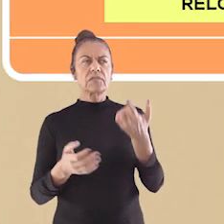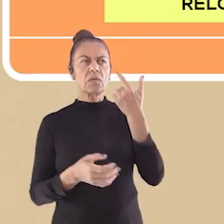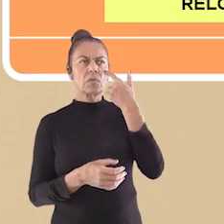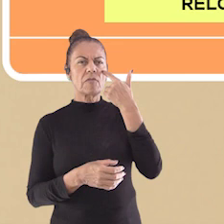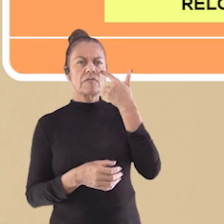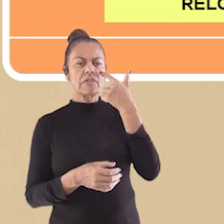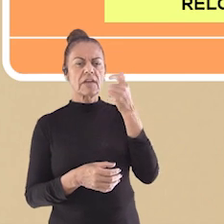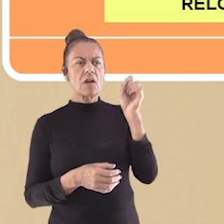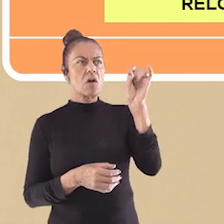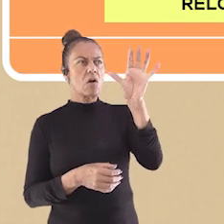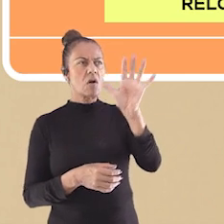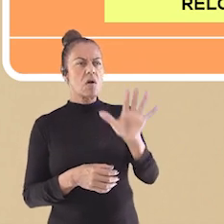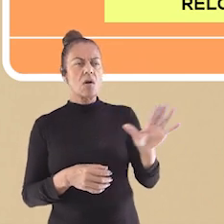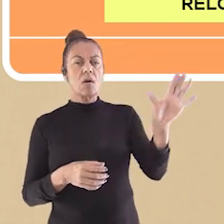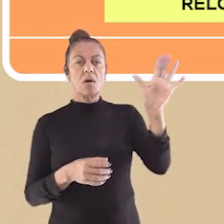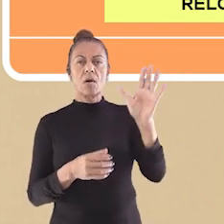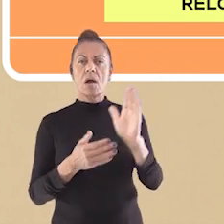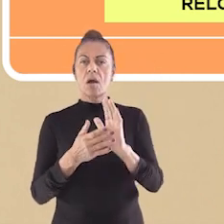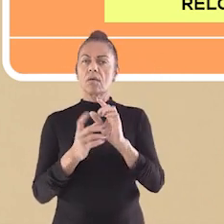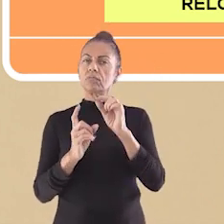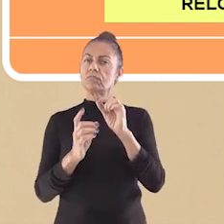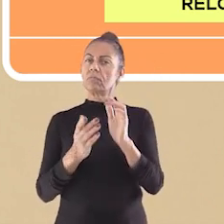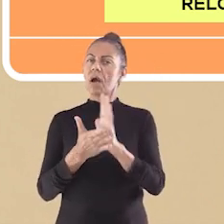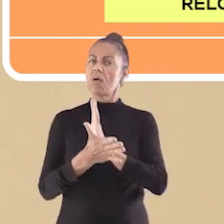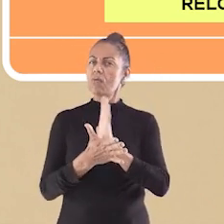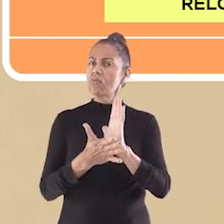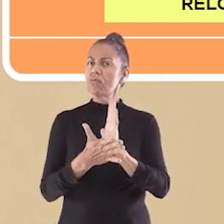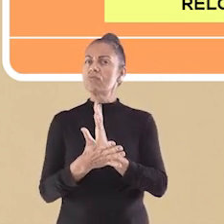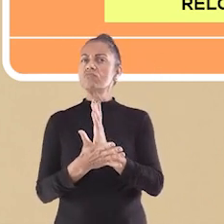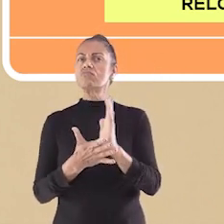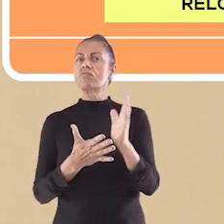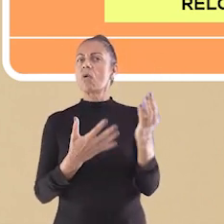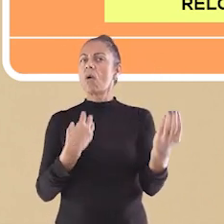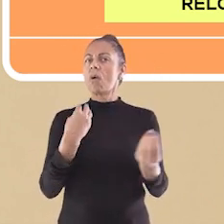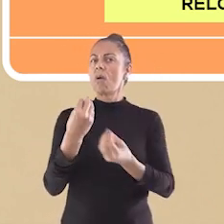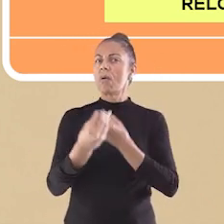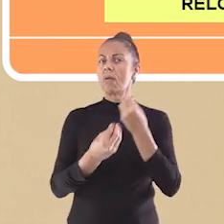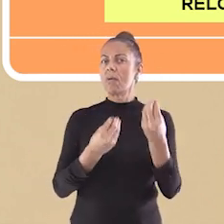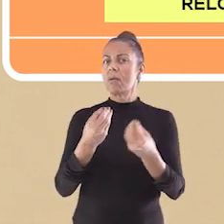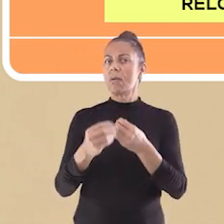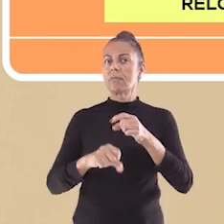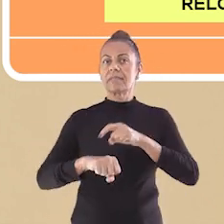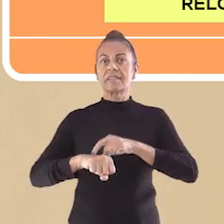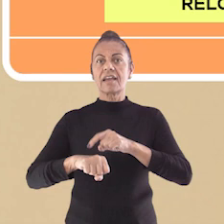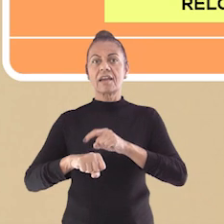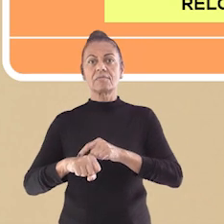algumas formas de medir o tempo. Isso porque existem muitas formas de medir o tempo.